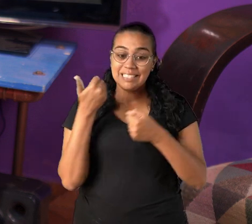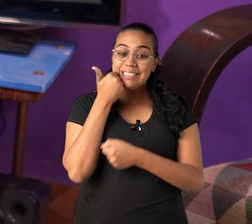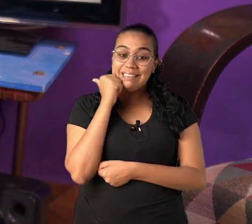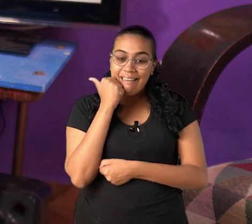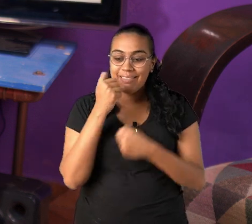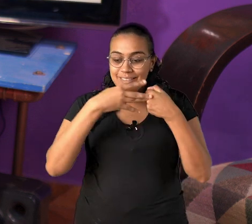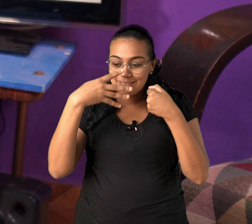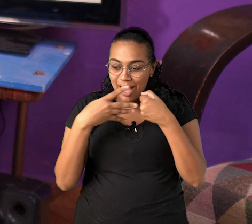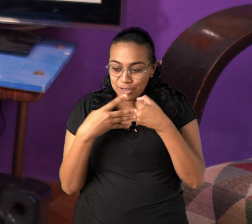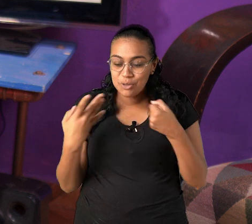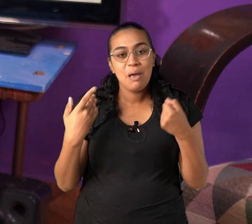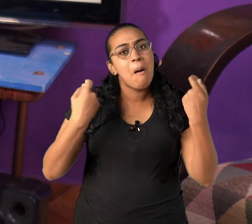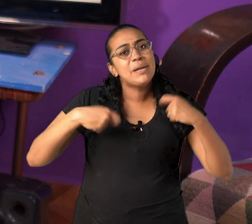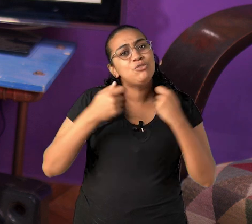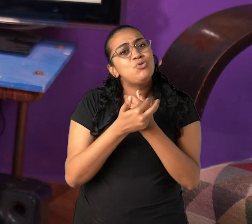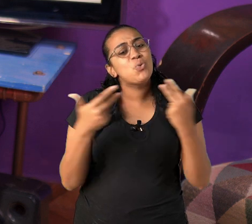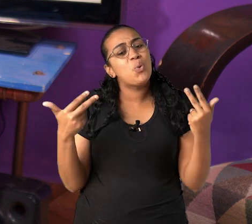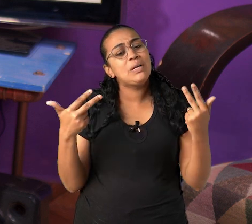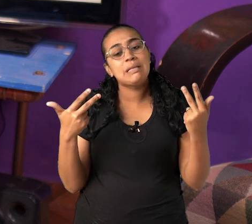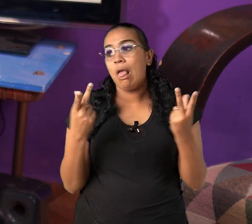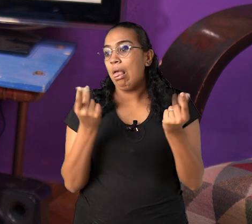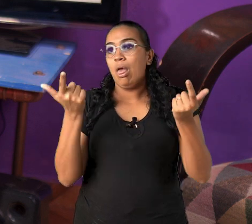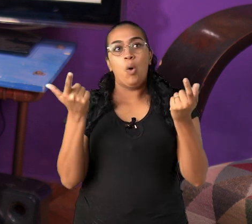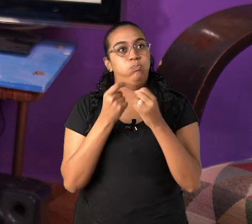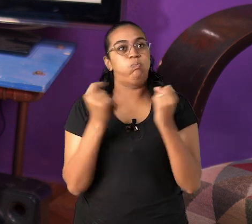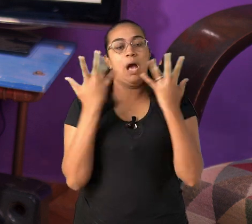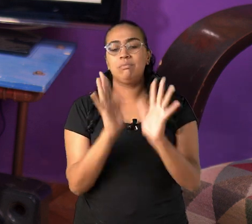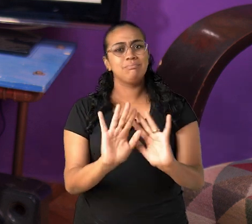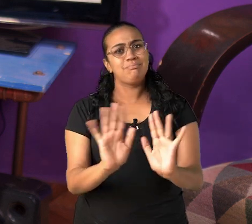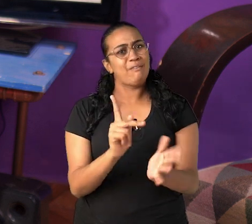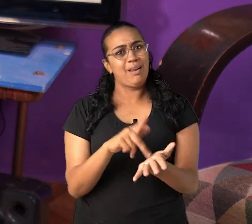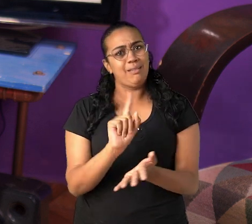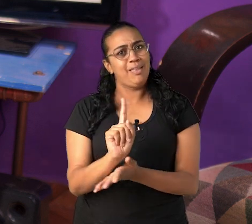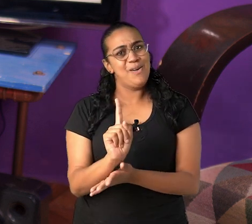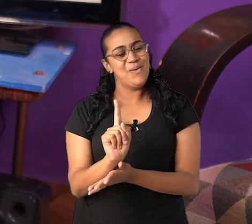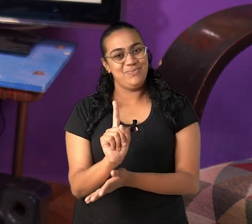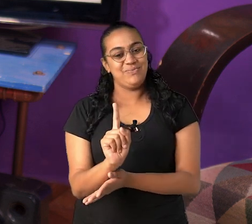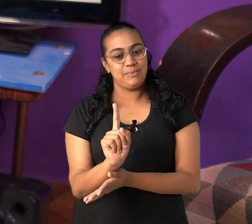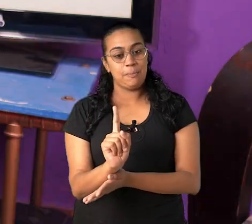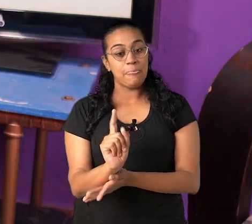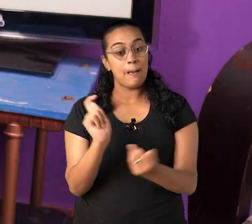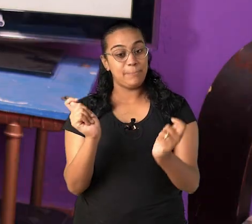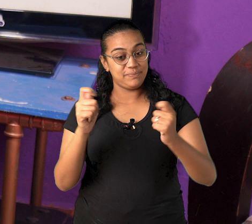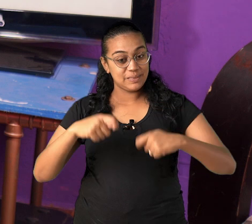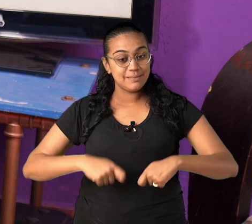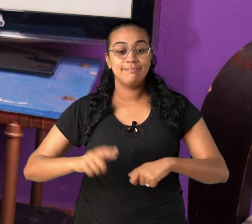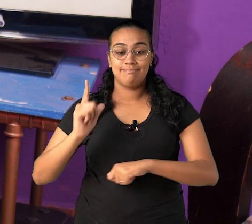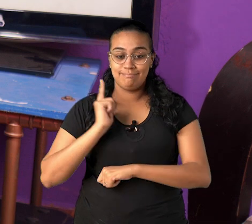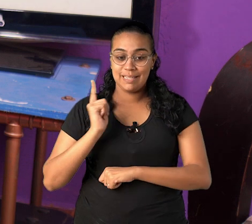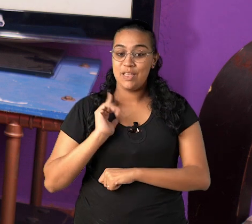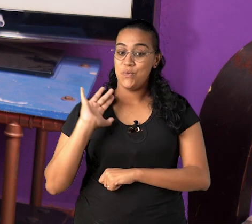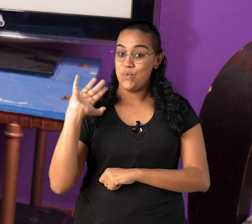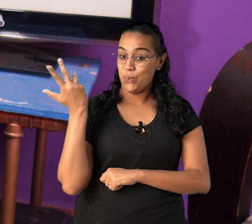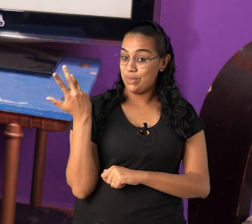com essa ciência dos dados, a gente precisa de coisas muito mirabolantes. E isso não é verdade, de maneira alguma. A possibilidade,